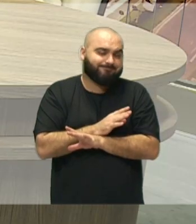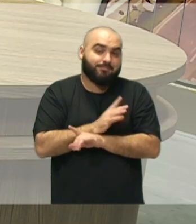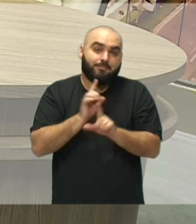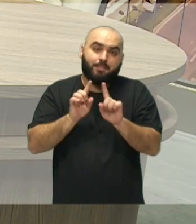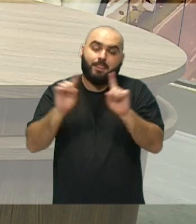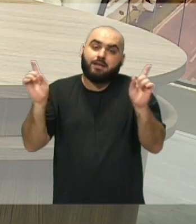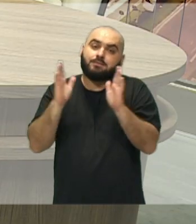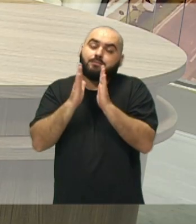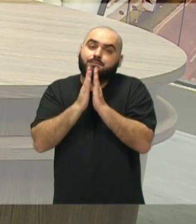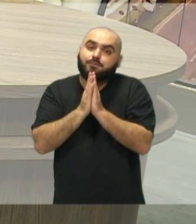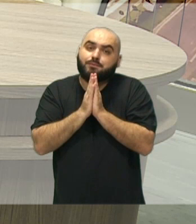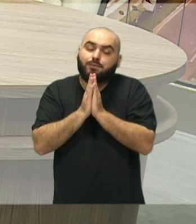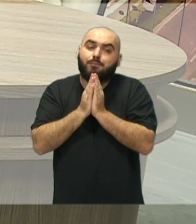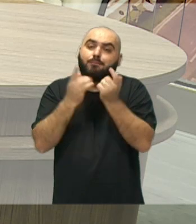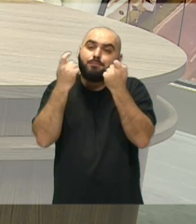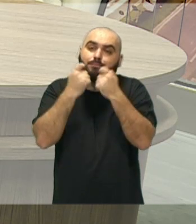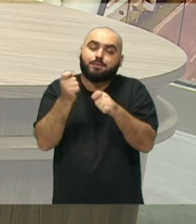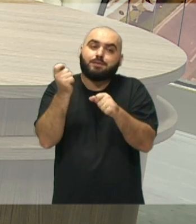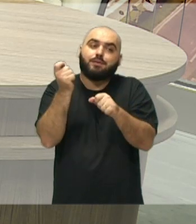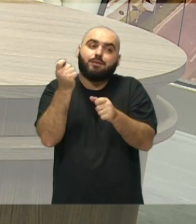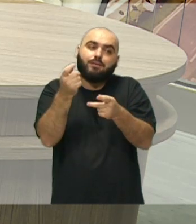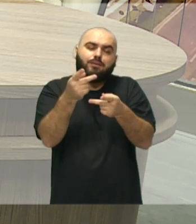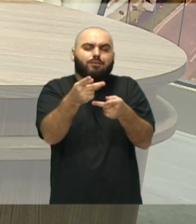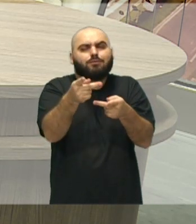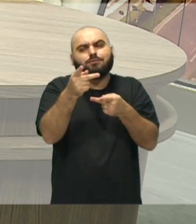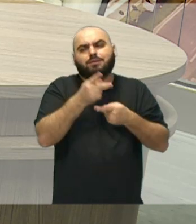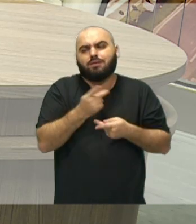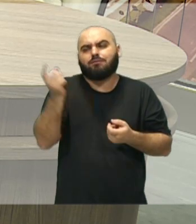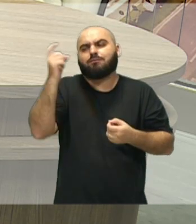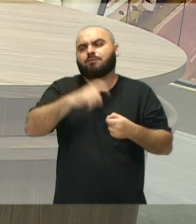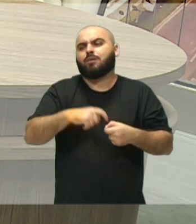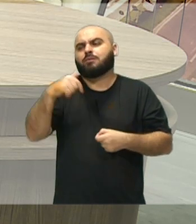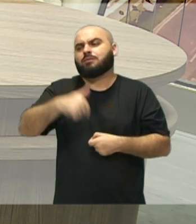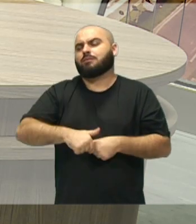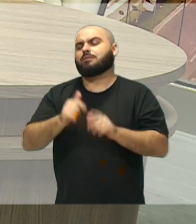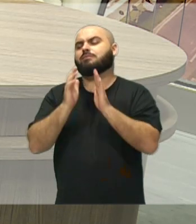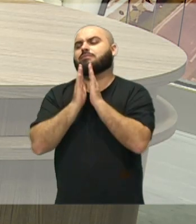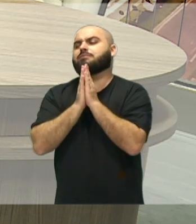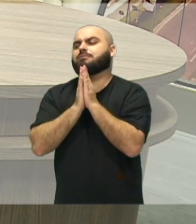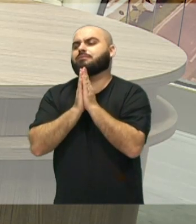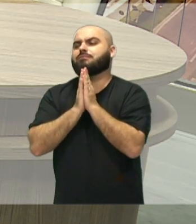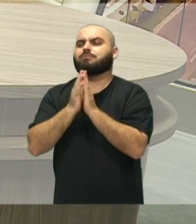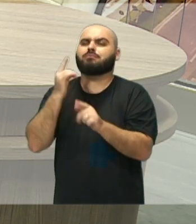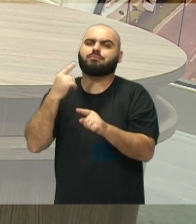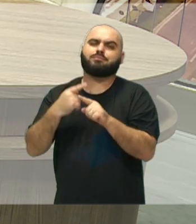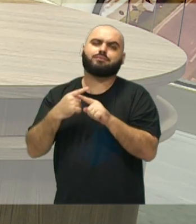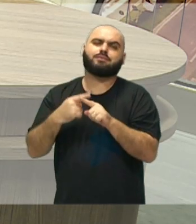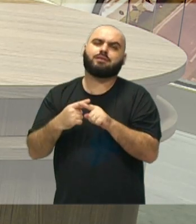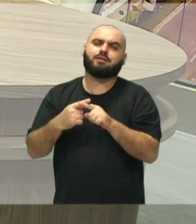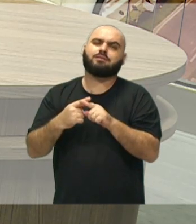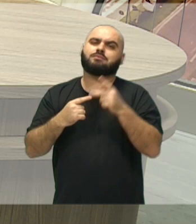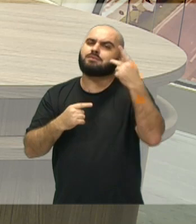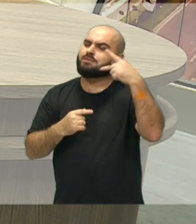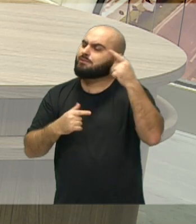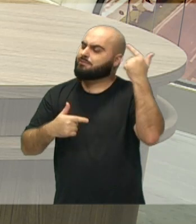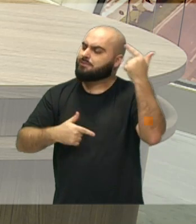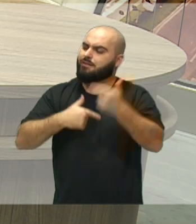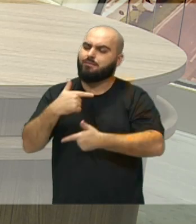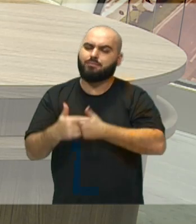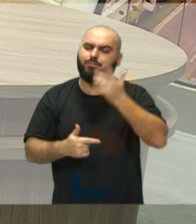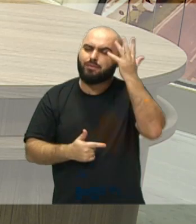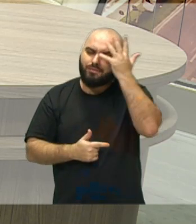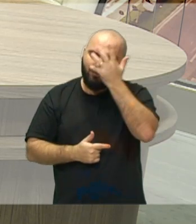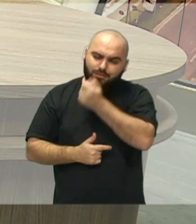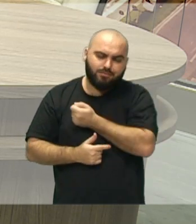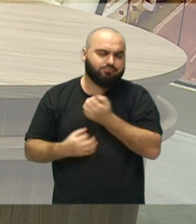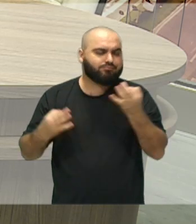esteja convidada, por favor, a voltar mais vezes aqui, porque eu acho teu trabalho lindo, magnífico.